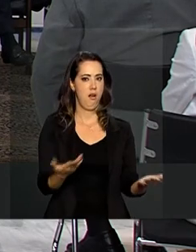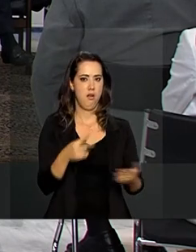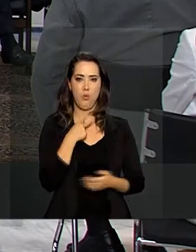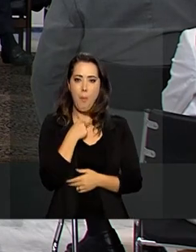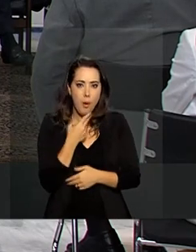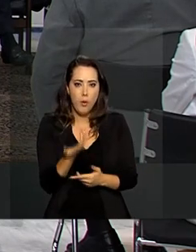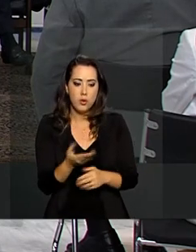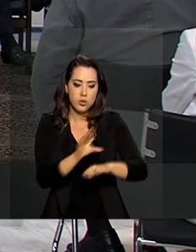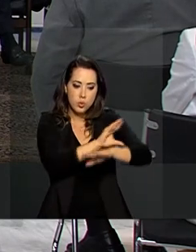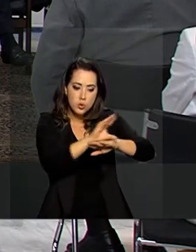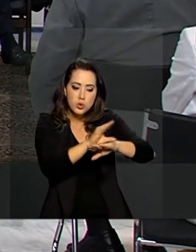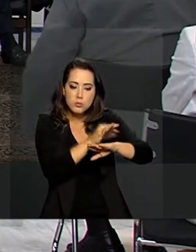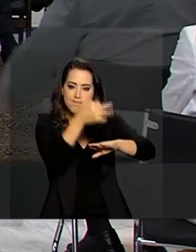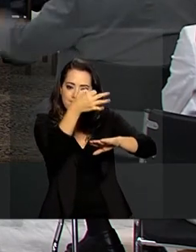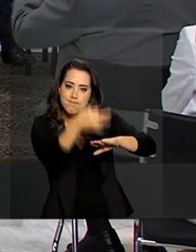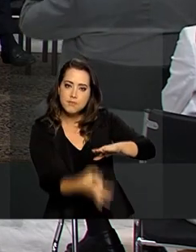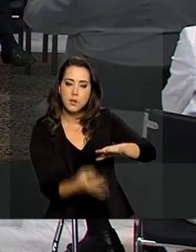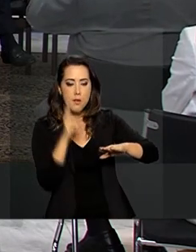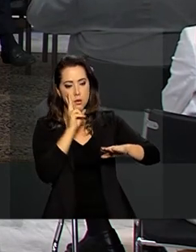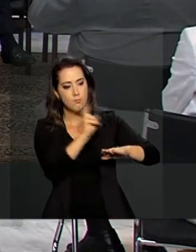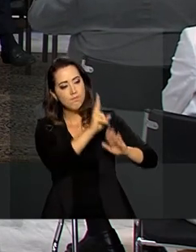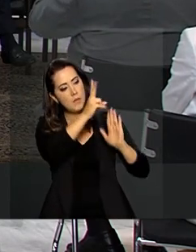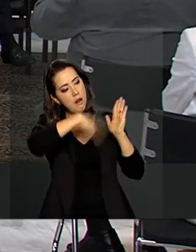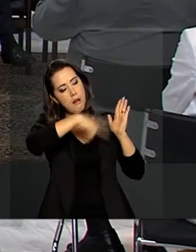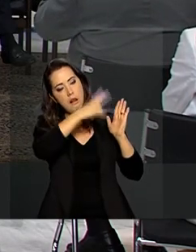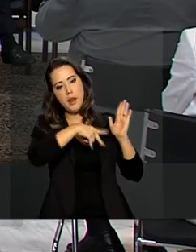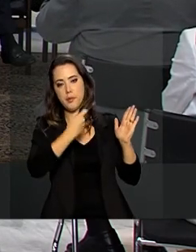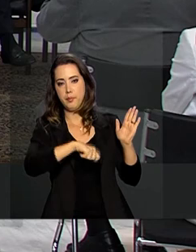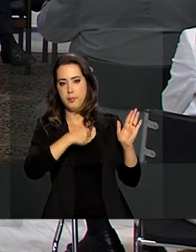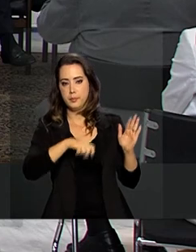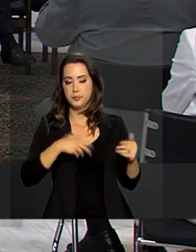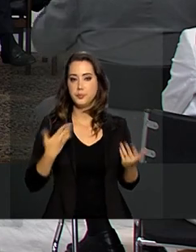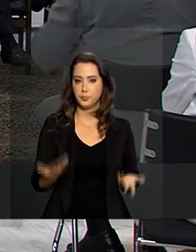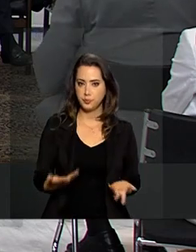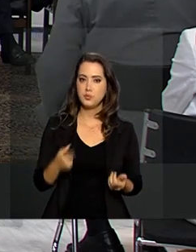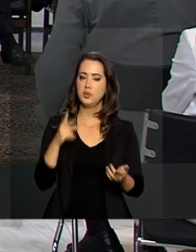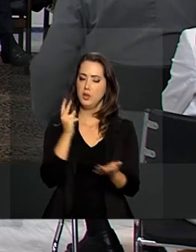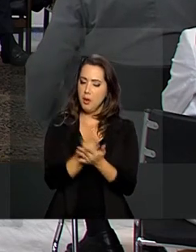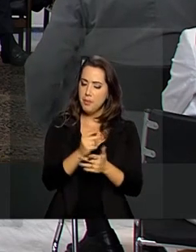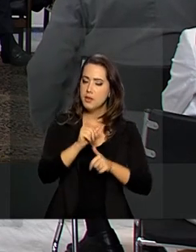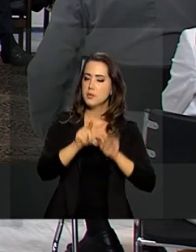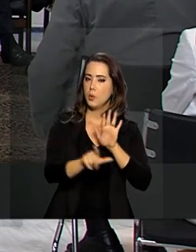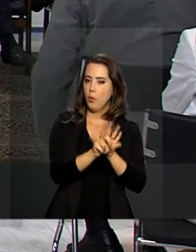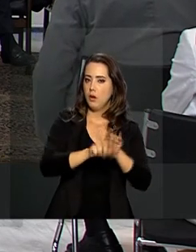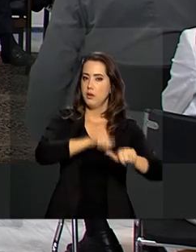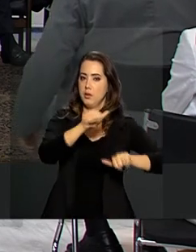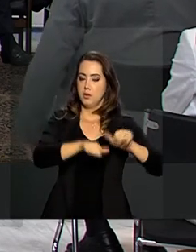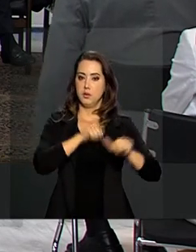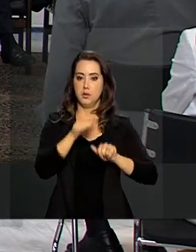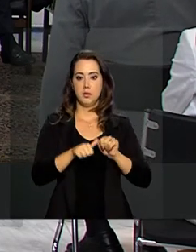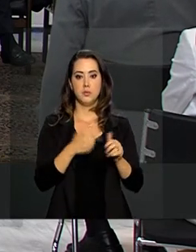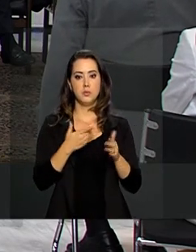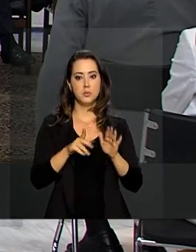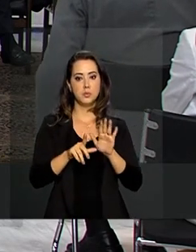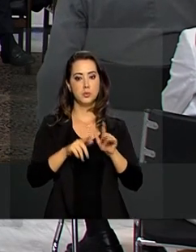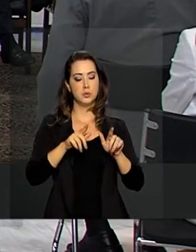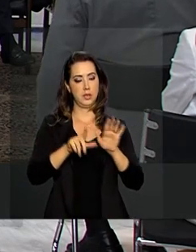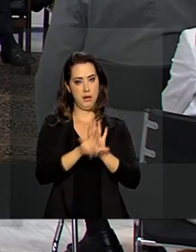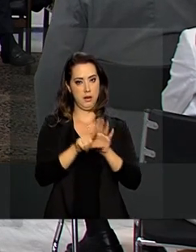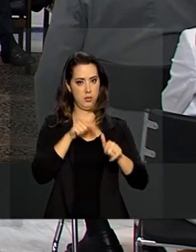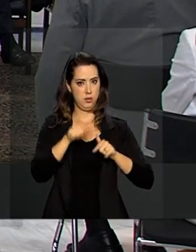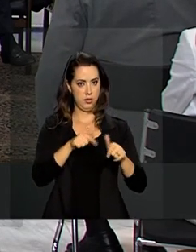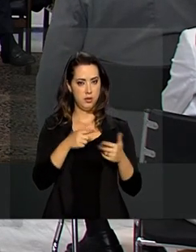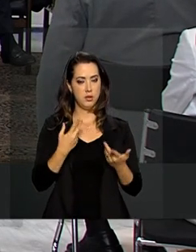mesmo a modernização trabalhista tudo isto é é veio neste círculo virtuoso que eu estou